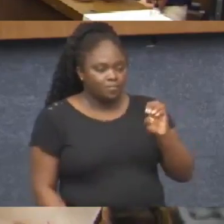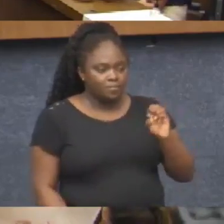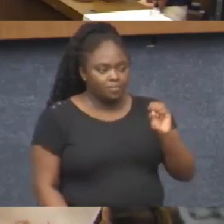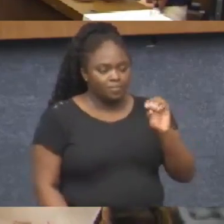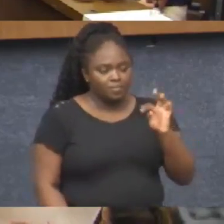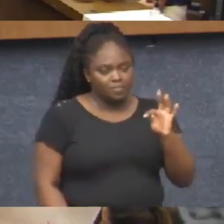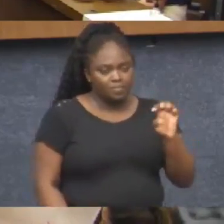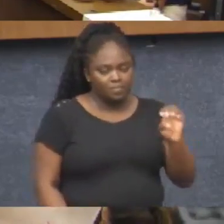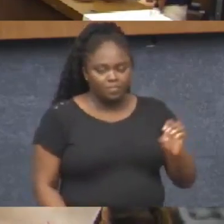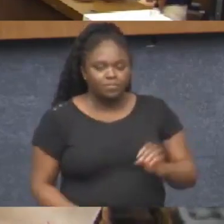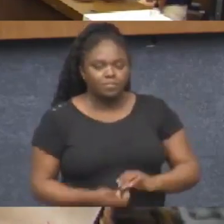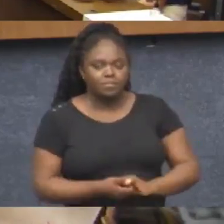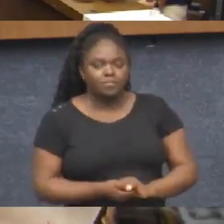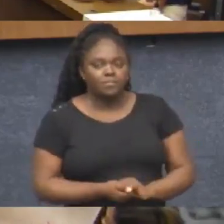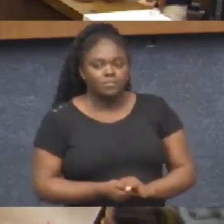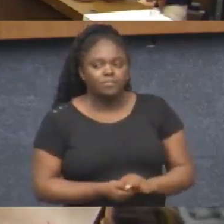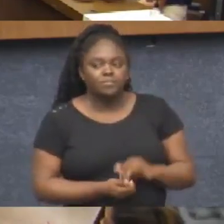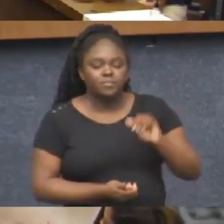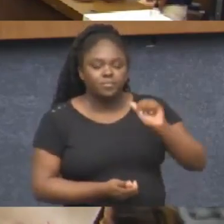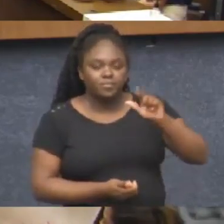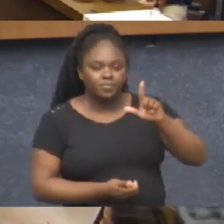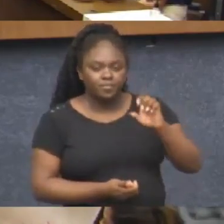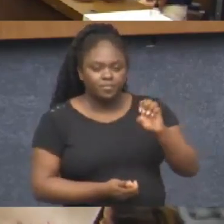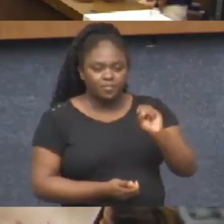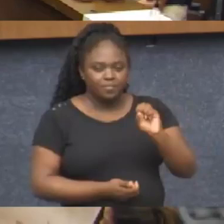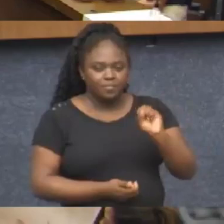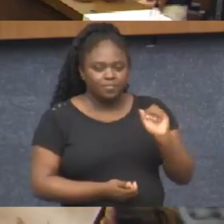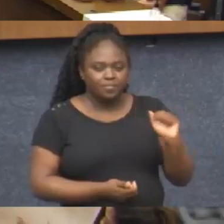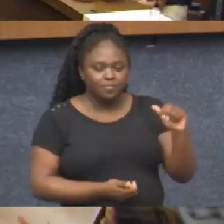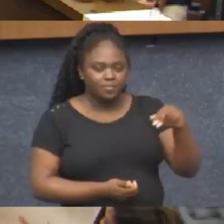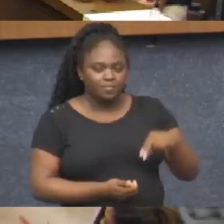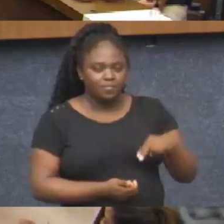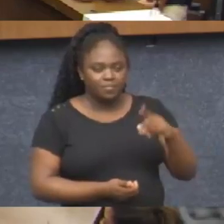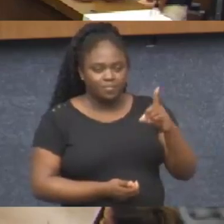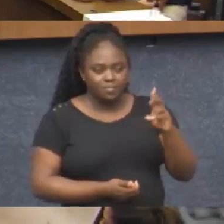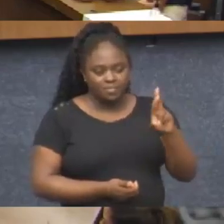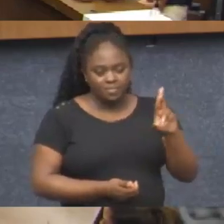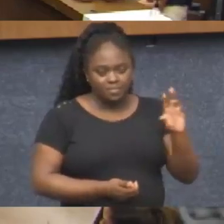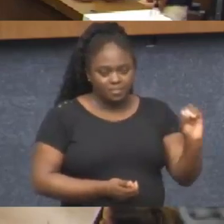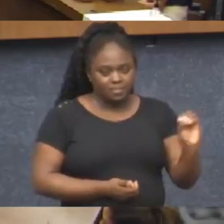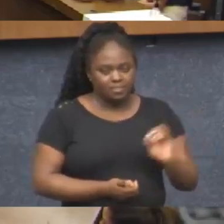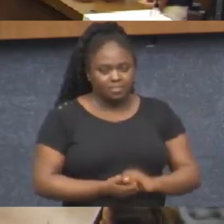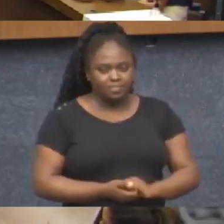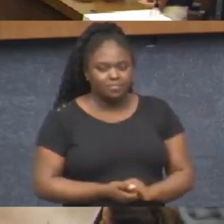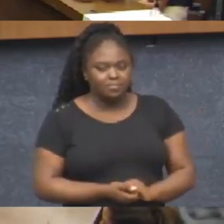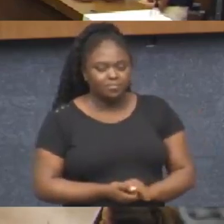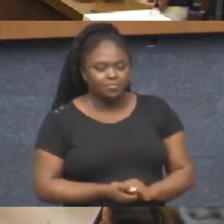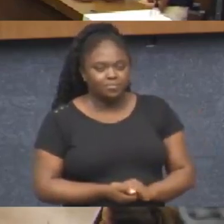Alessandra Pinheiro Caminhas Carvalho.